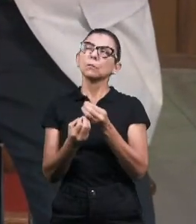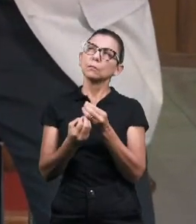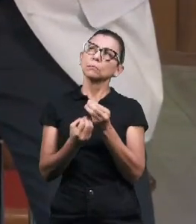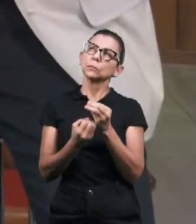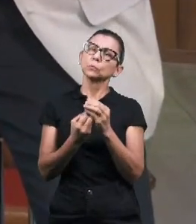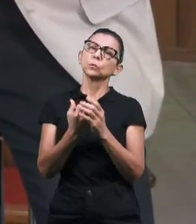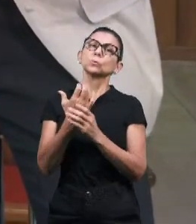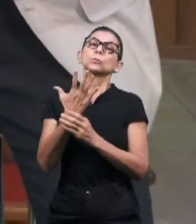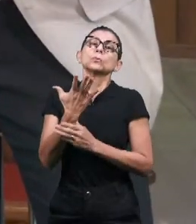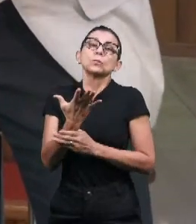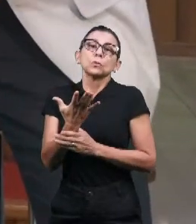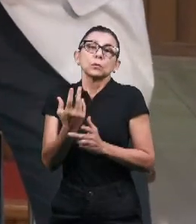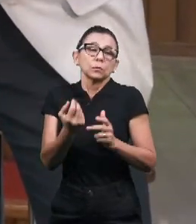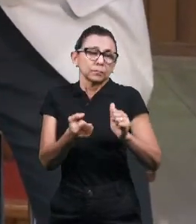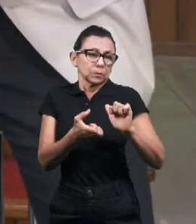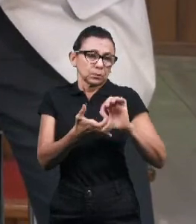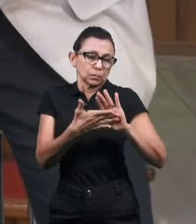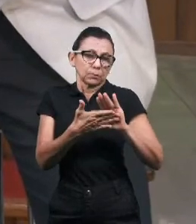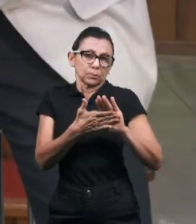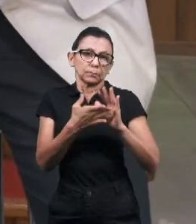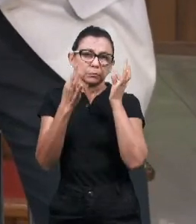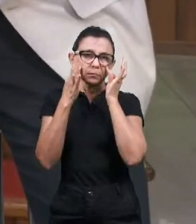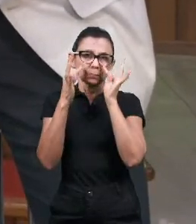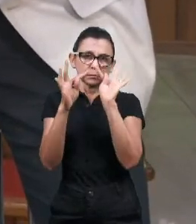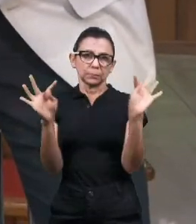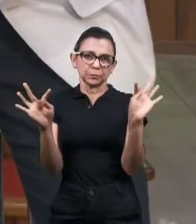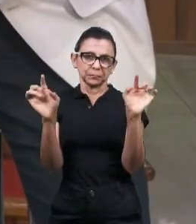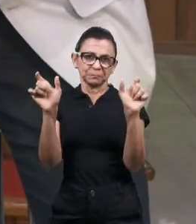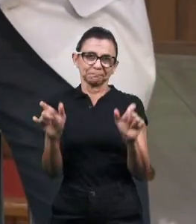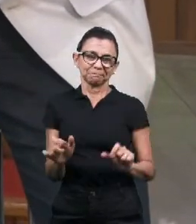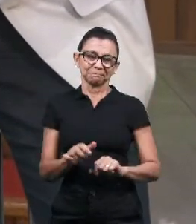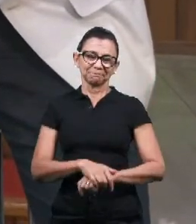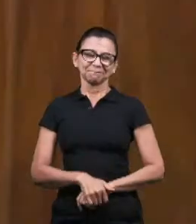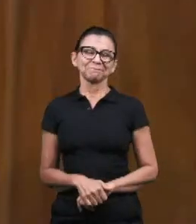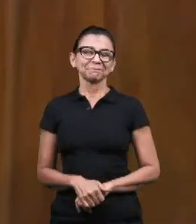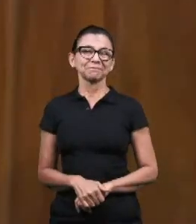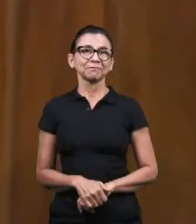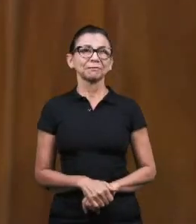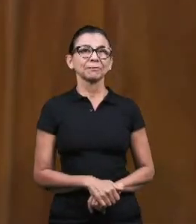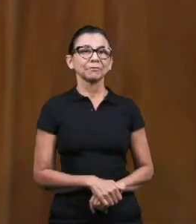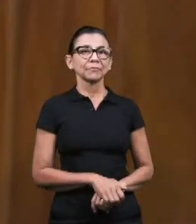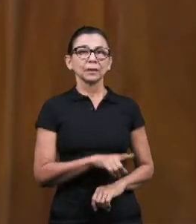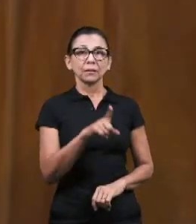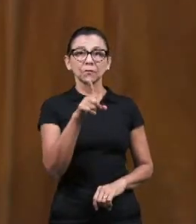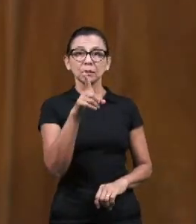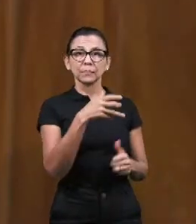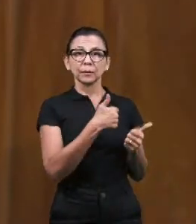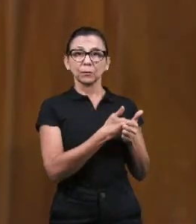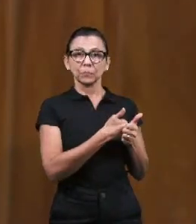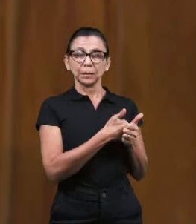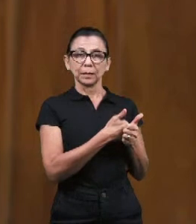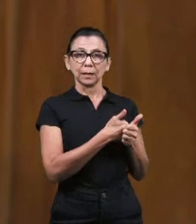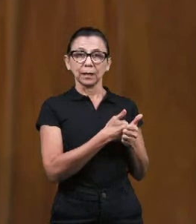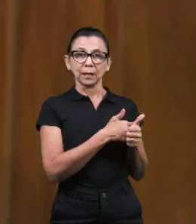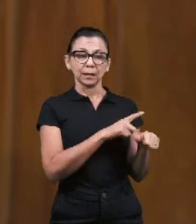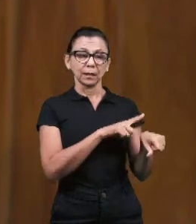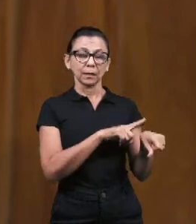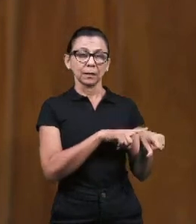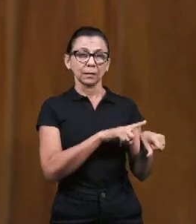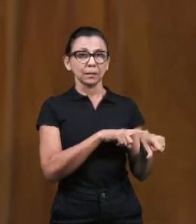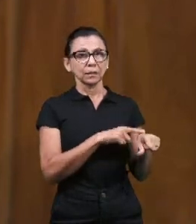foram gerados. Então são testemunhos. Muito bom, glória a Deus. Agora você vai acompanhar conosco daqui a pouco, né? Nós estamos aqui